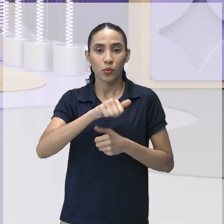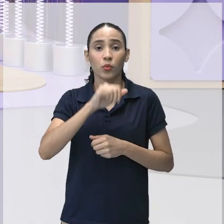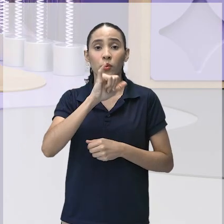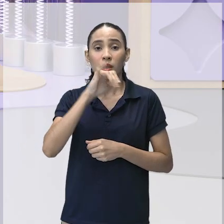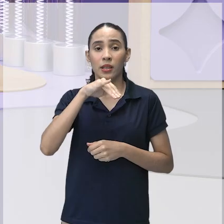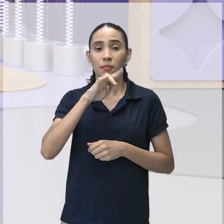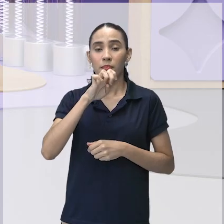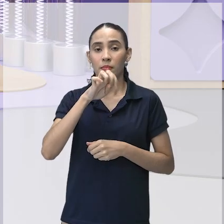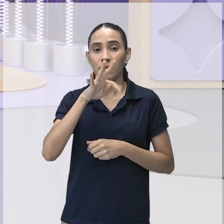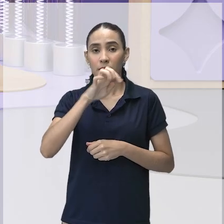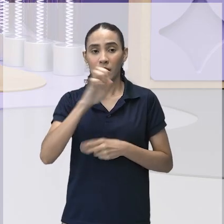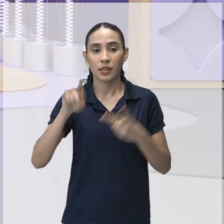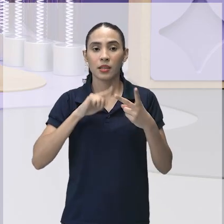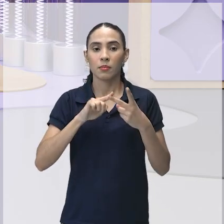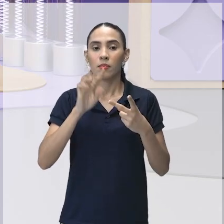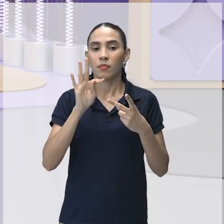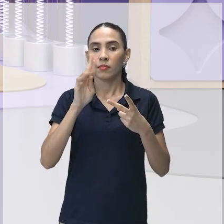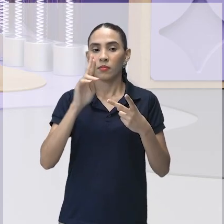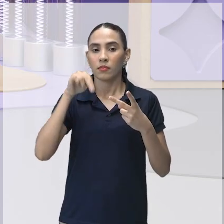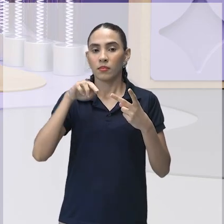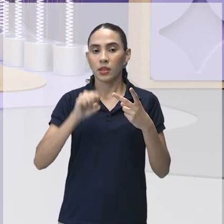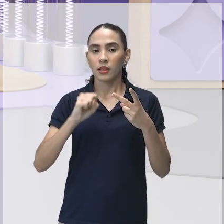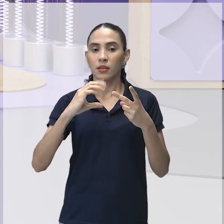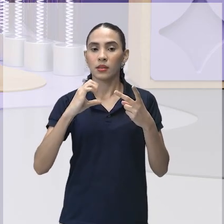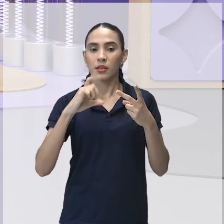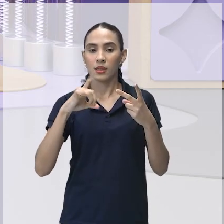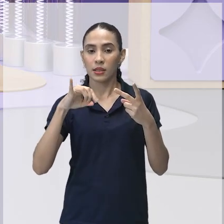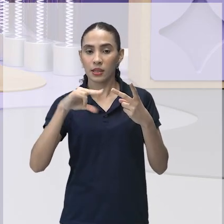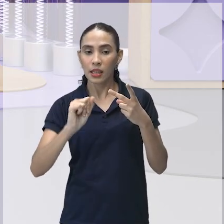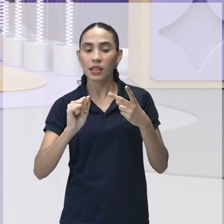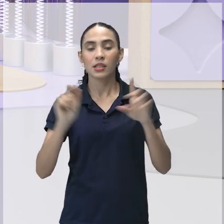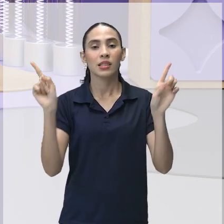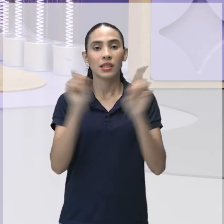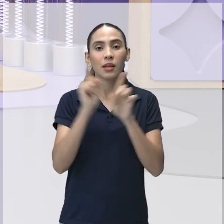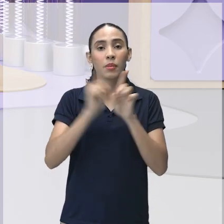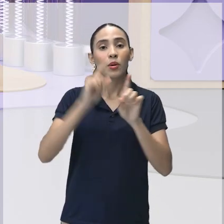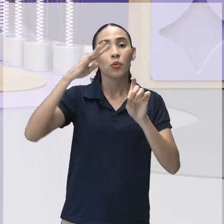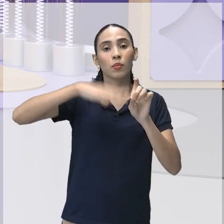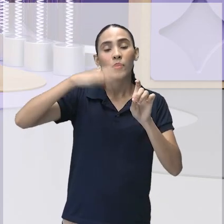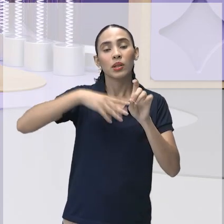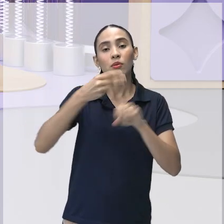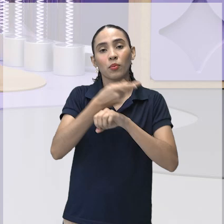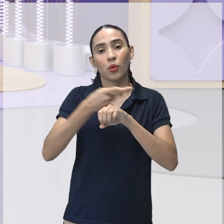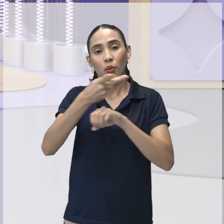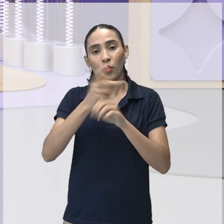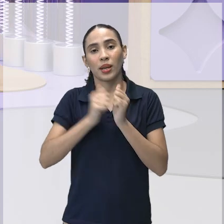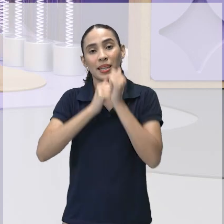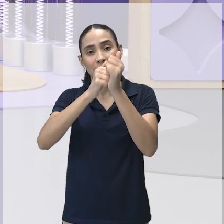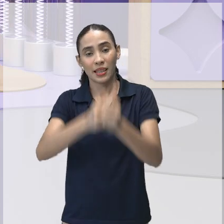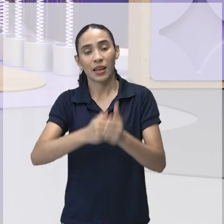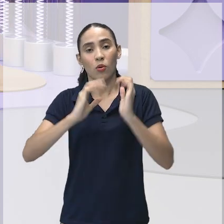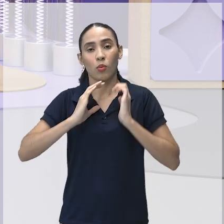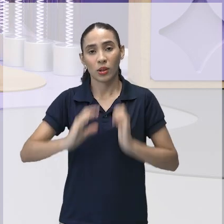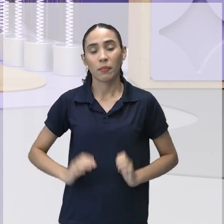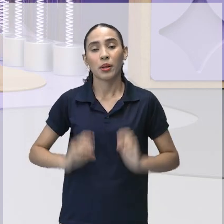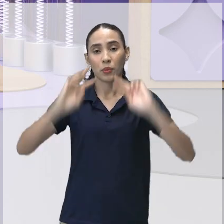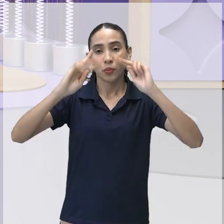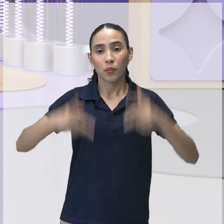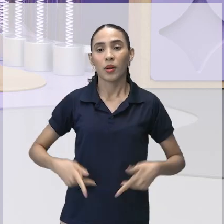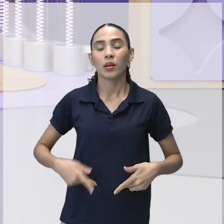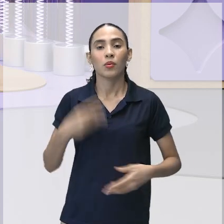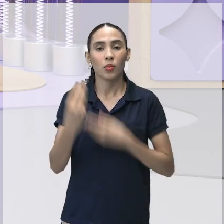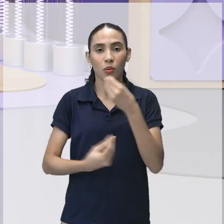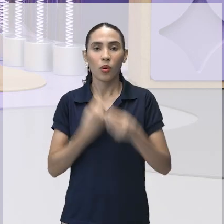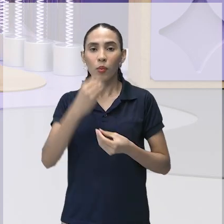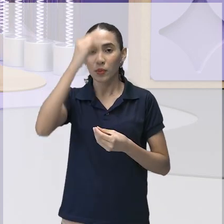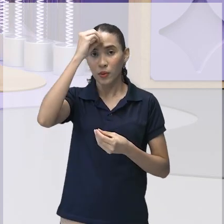mundo imanente, o mundo transcendente. E com isso, os mitos também procuram guiar a conduta humana diante